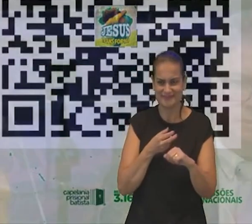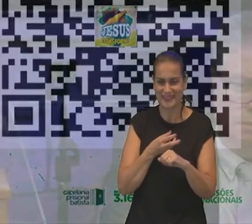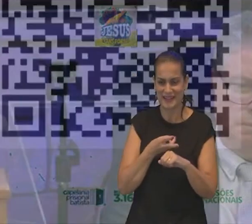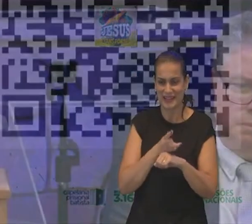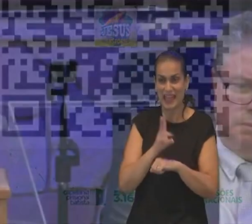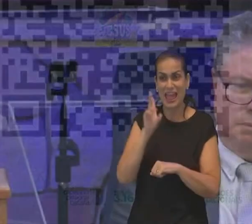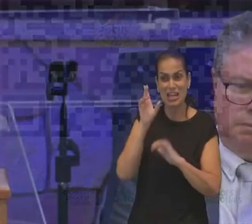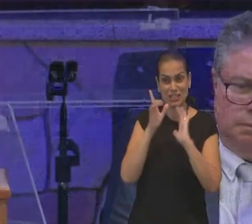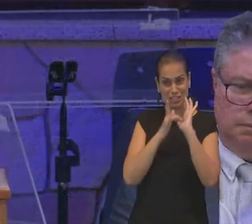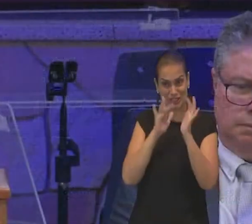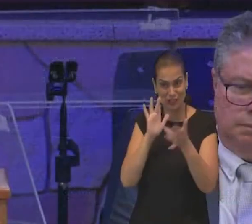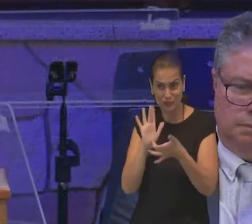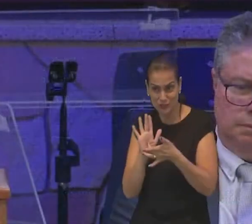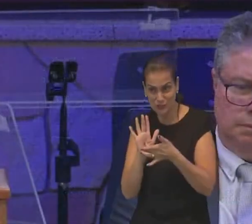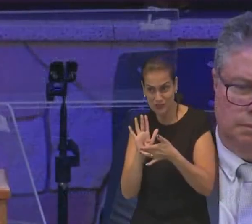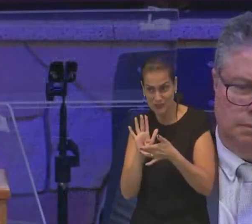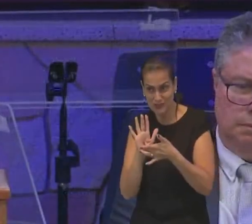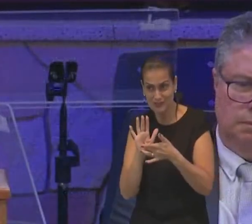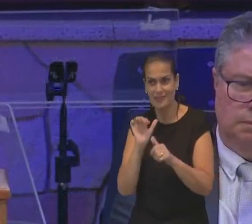Jesus,